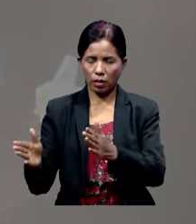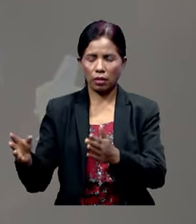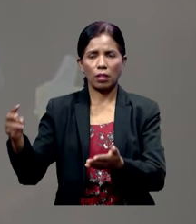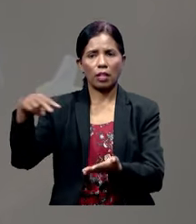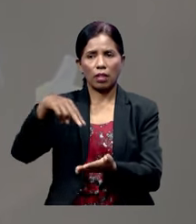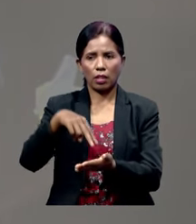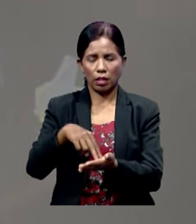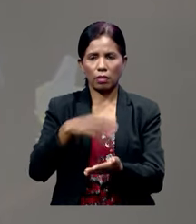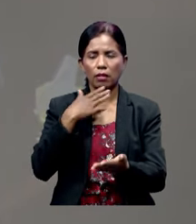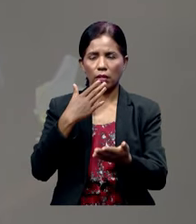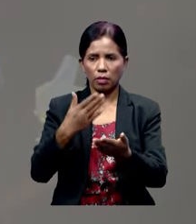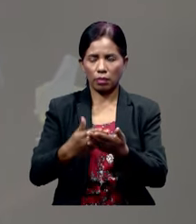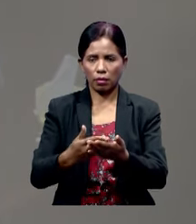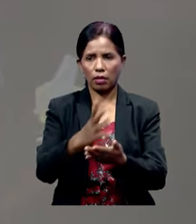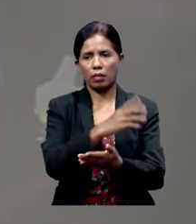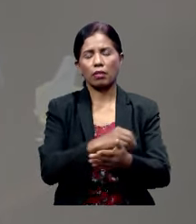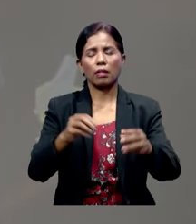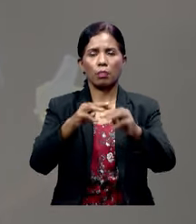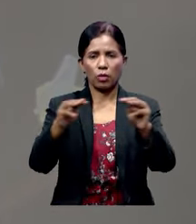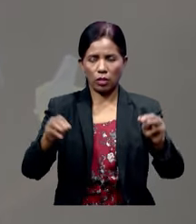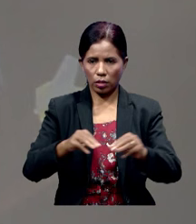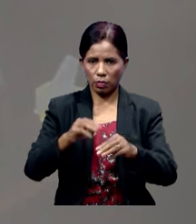descentralização administrativa bar região no município Sira.